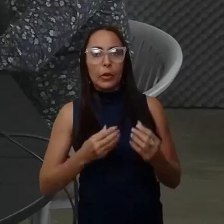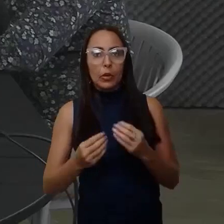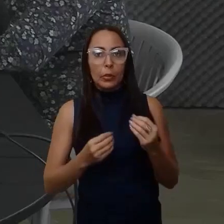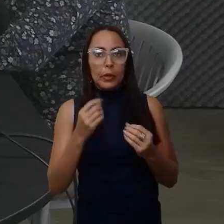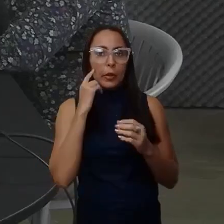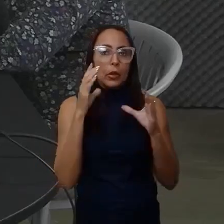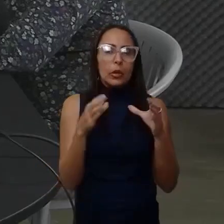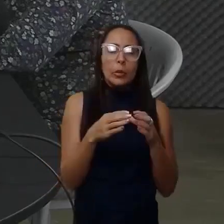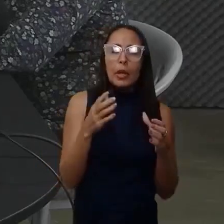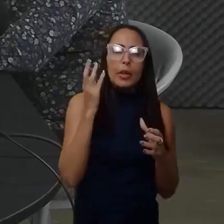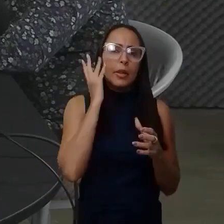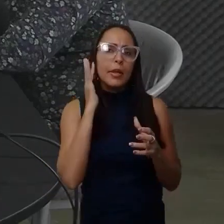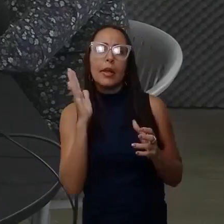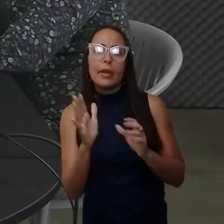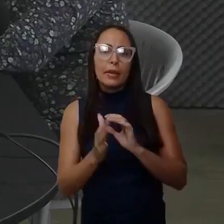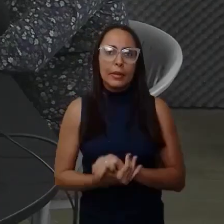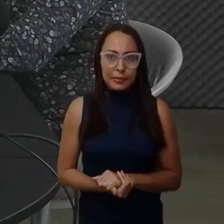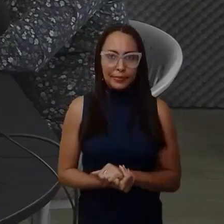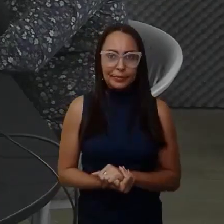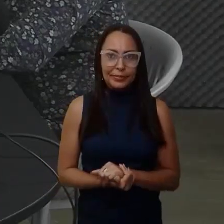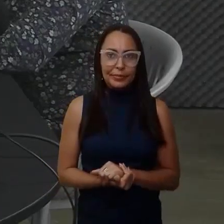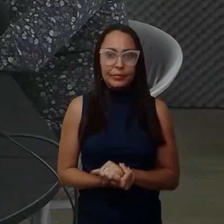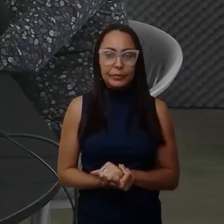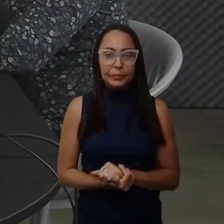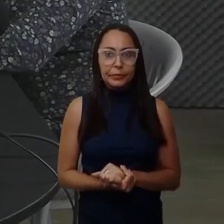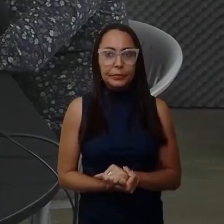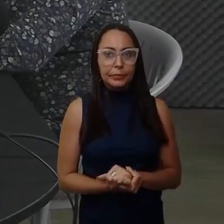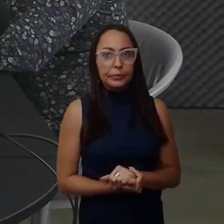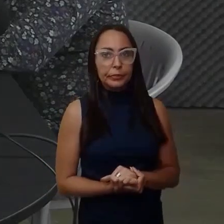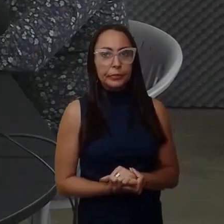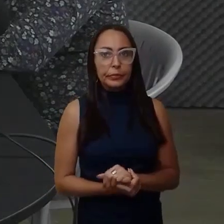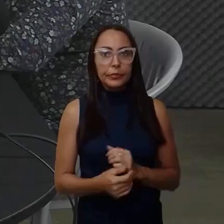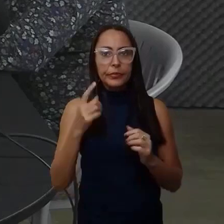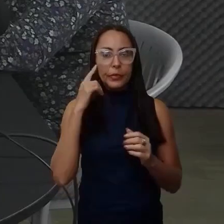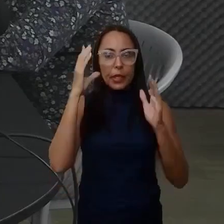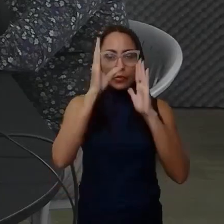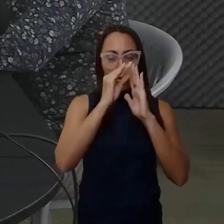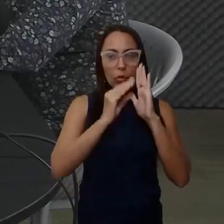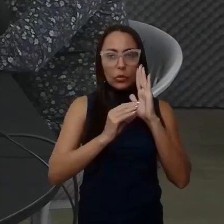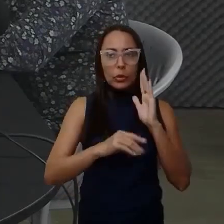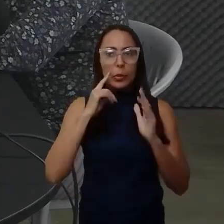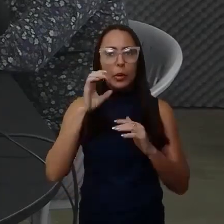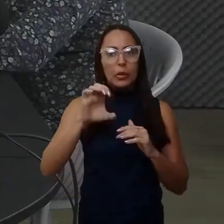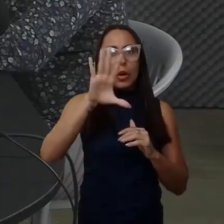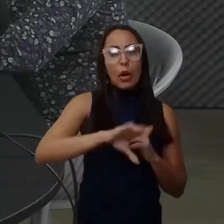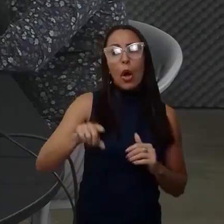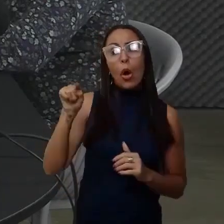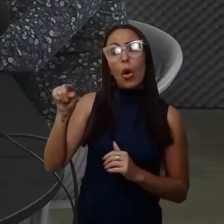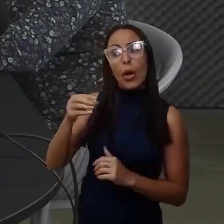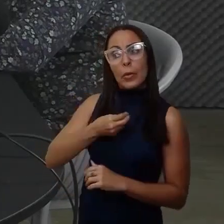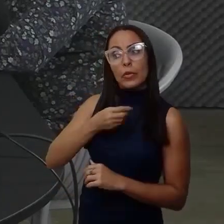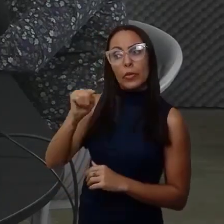prisma de quem? De um homem branco europeu. Com que objetivo? Né? Porque muitas fotos eram para mandar para a Europa, para dizer, ó, o pessoal que vive